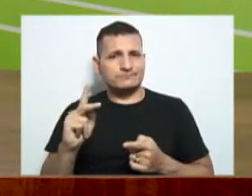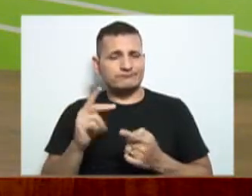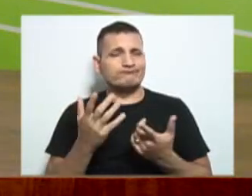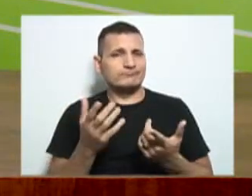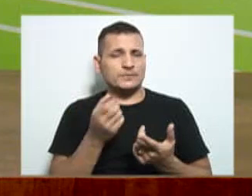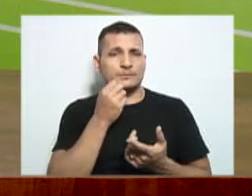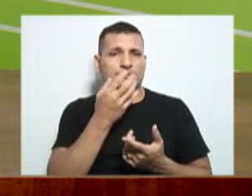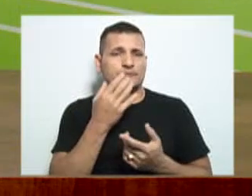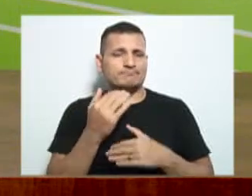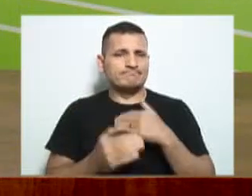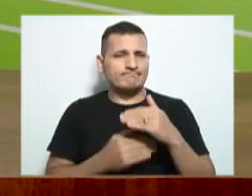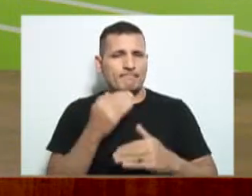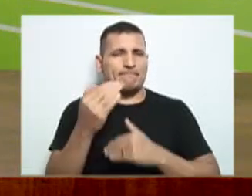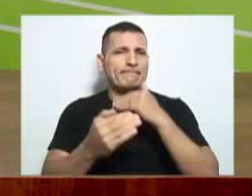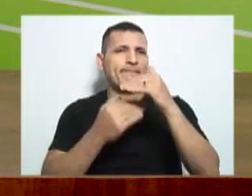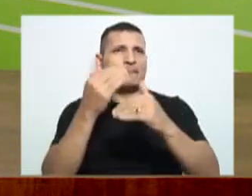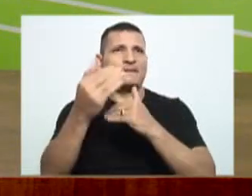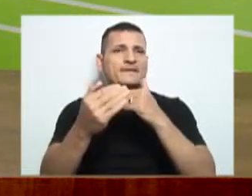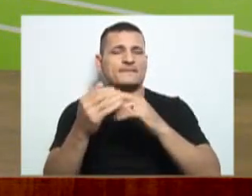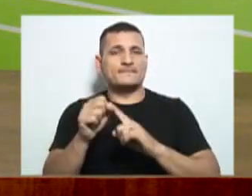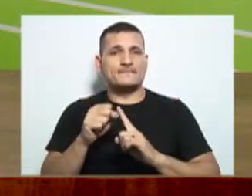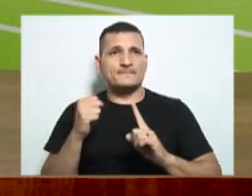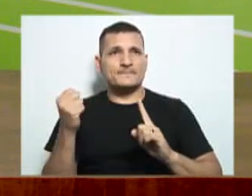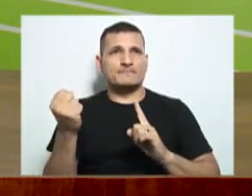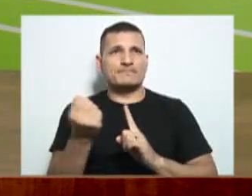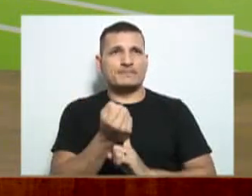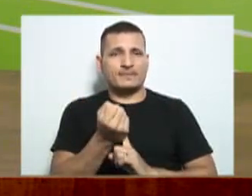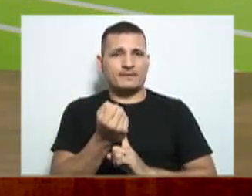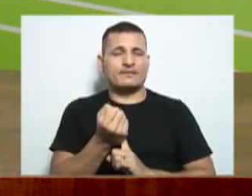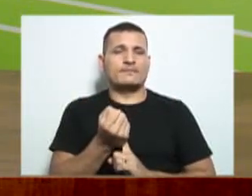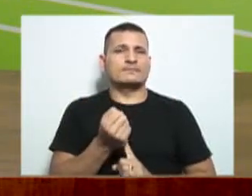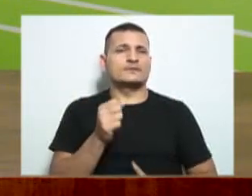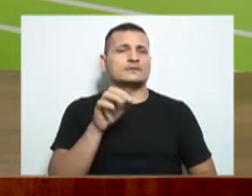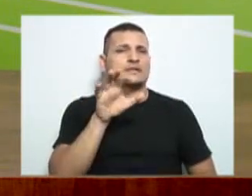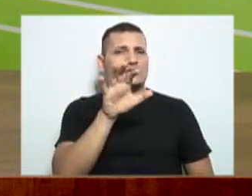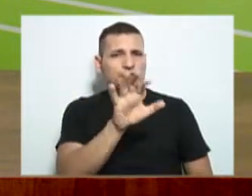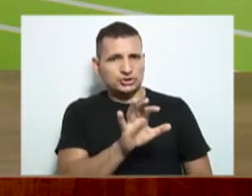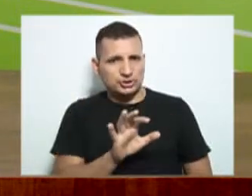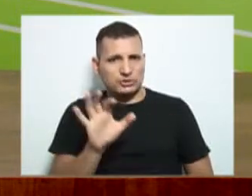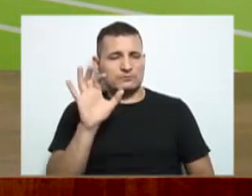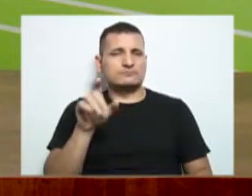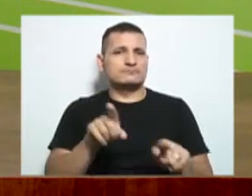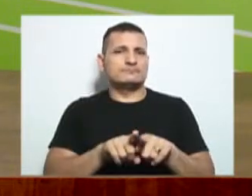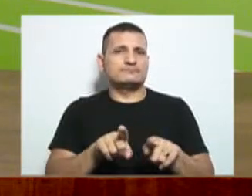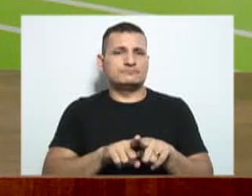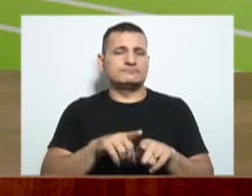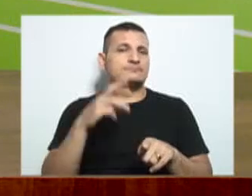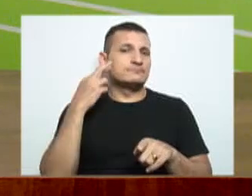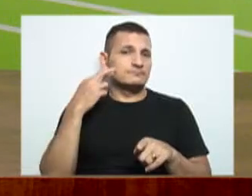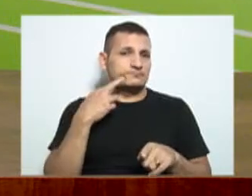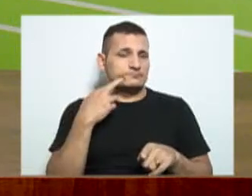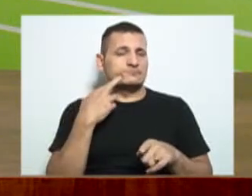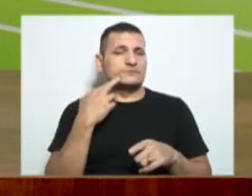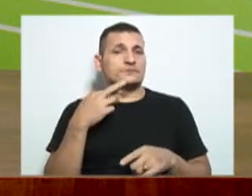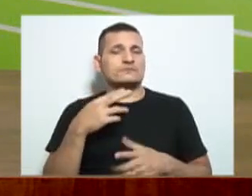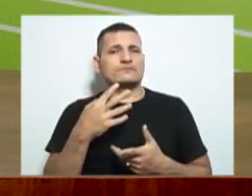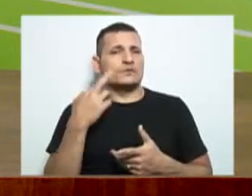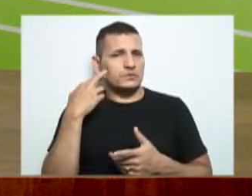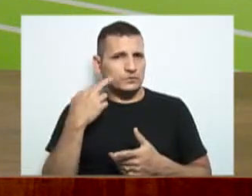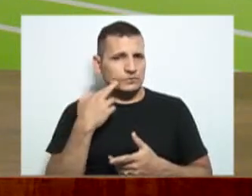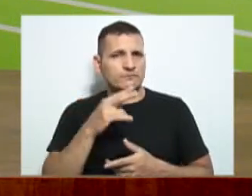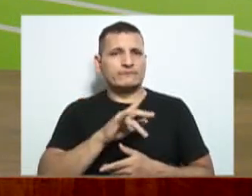o desenvolvimento social e regional do nosso estado. Com certeza o nosso estado ganhará muito se